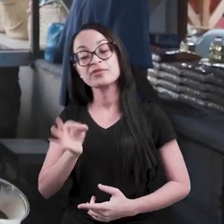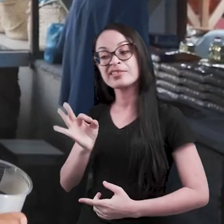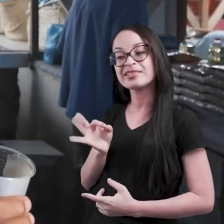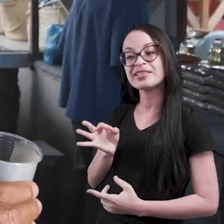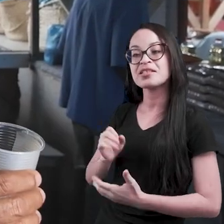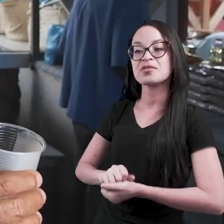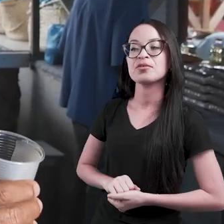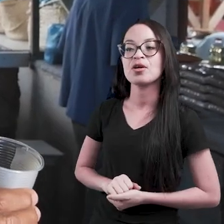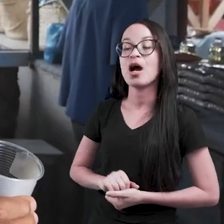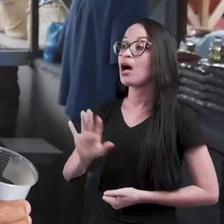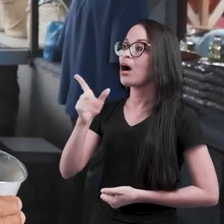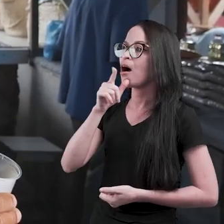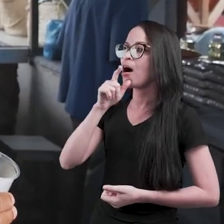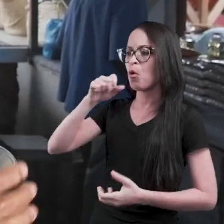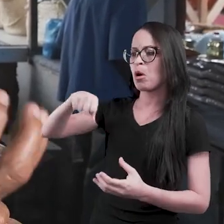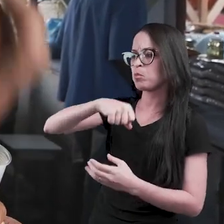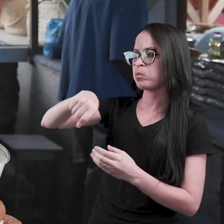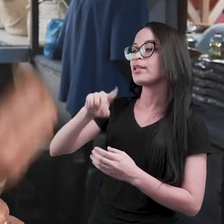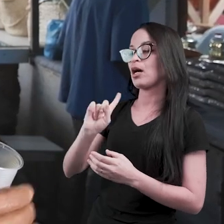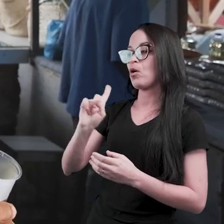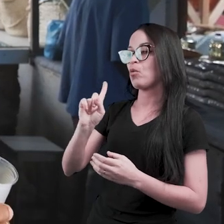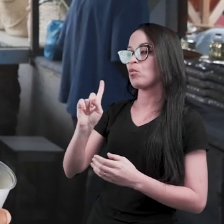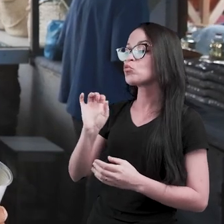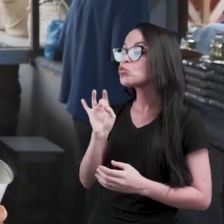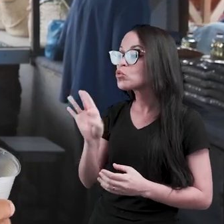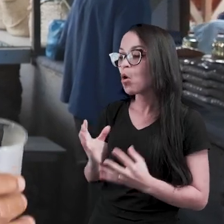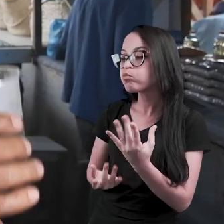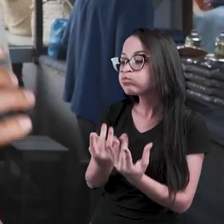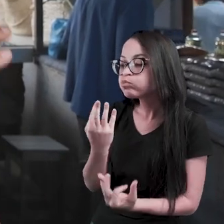Isso. E não bota água não, só no vapor.